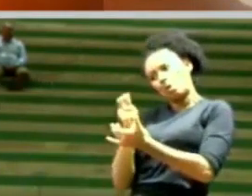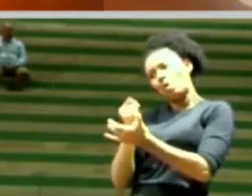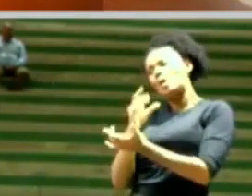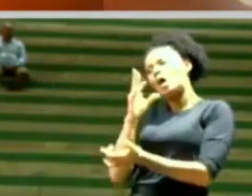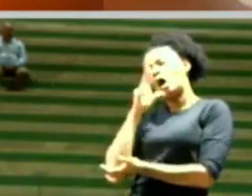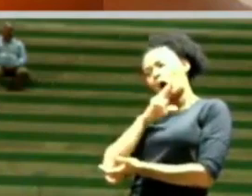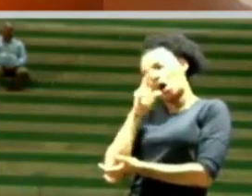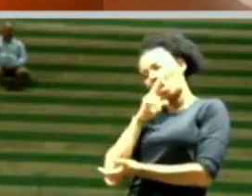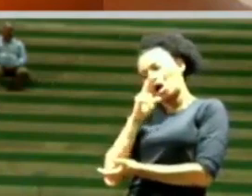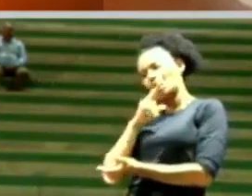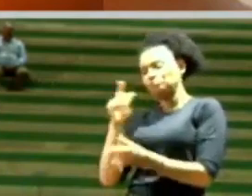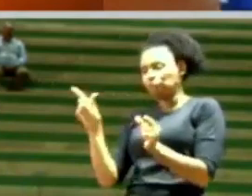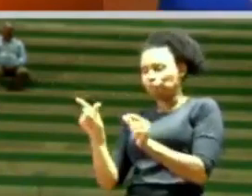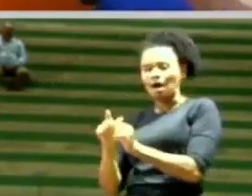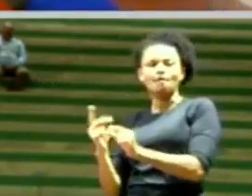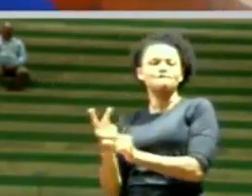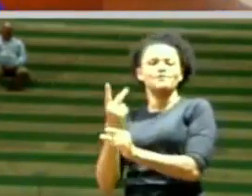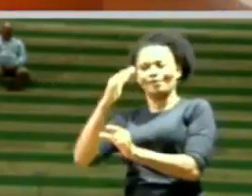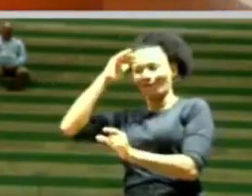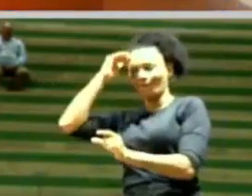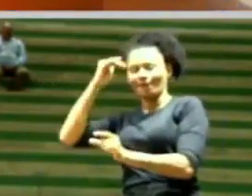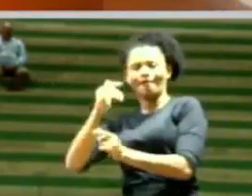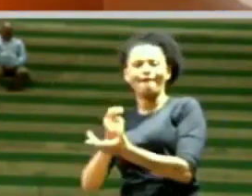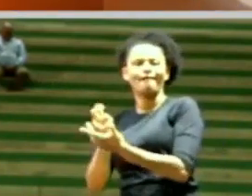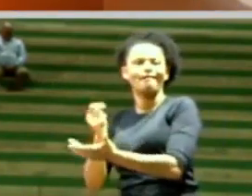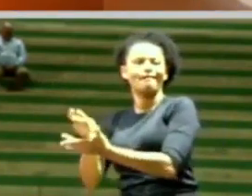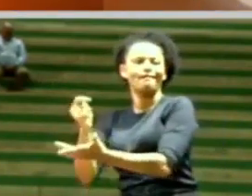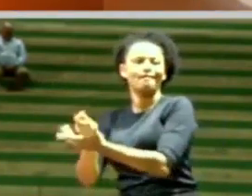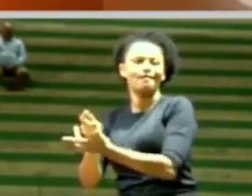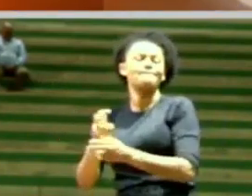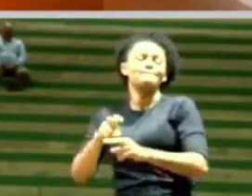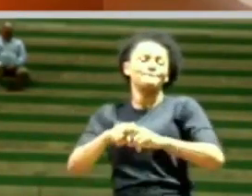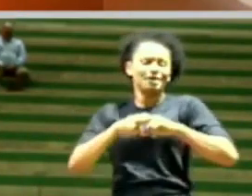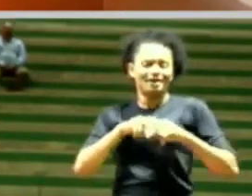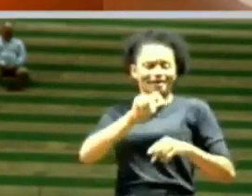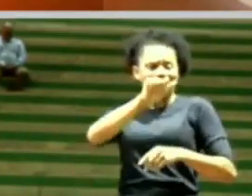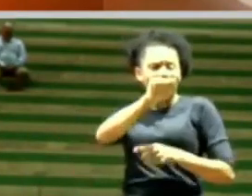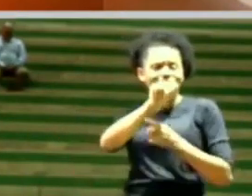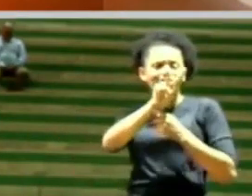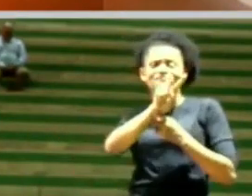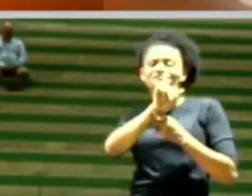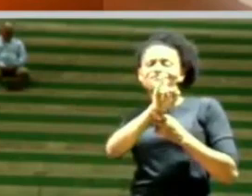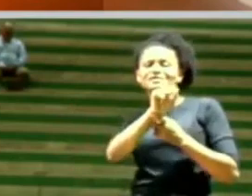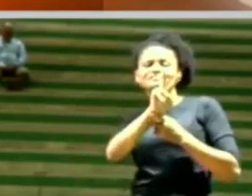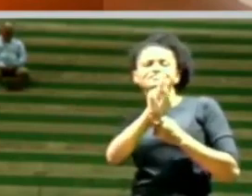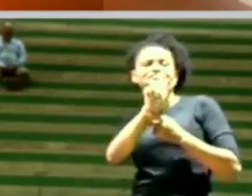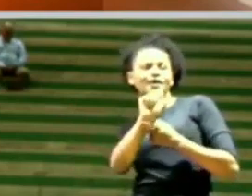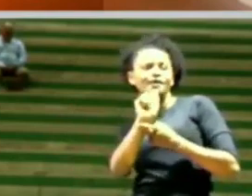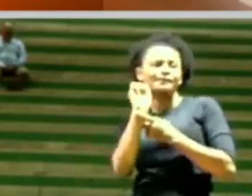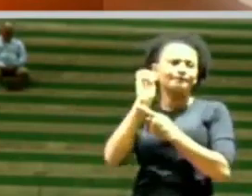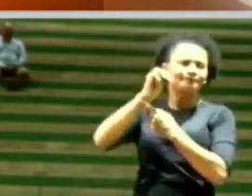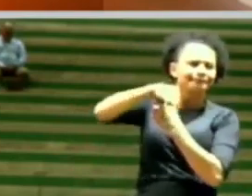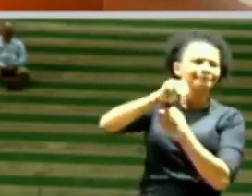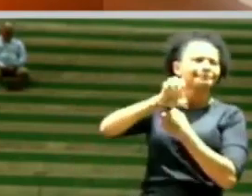se possui, mais valoriza. Por isso, avivamento não é uma coisa que acontece todo dia.